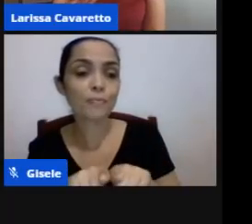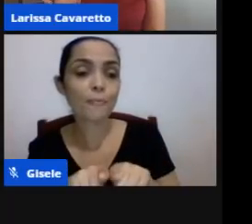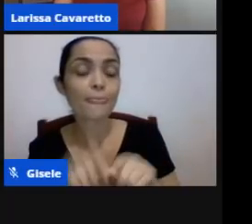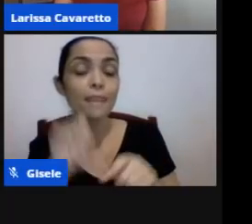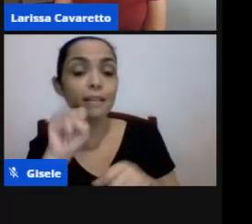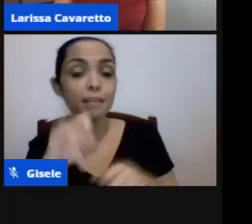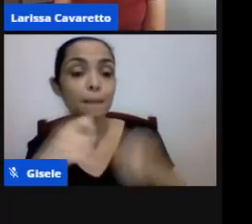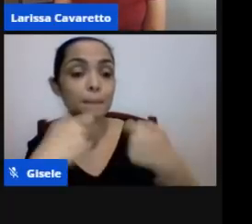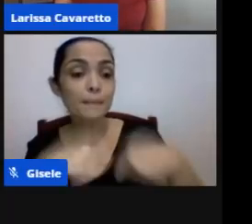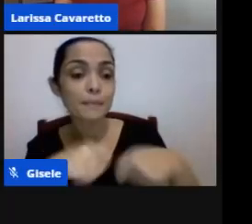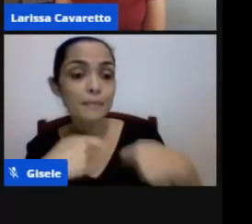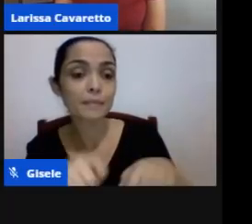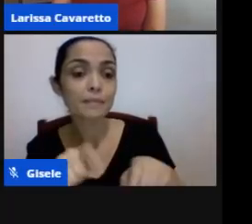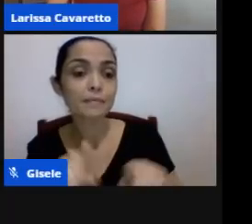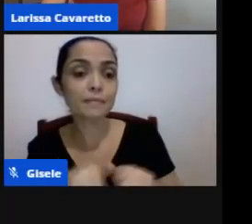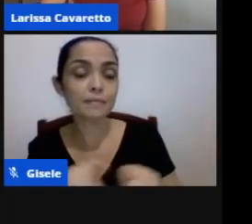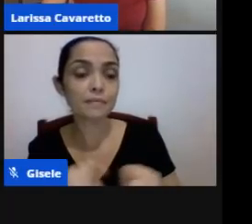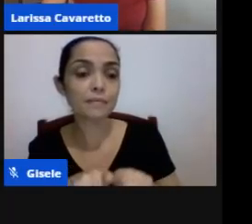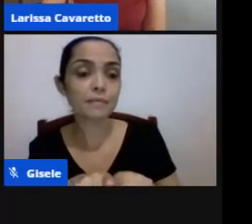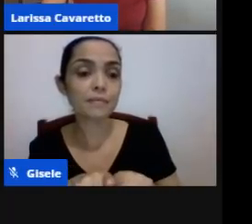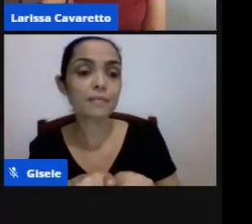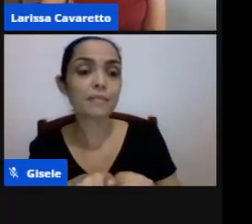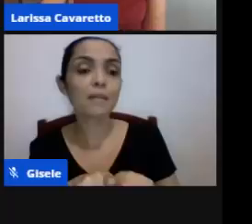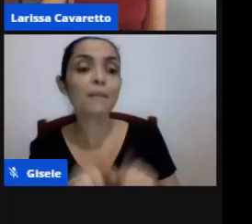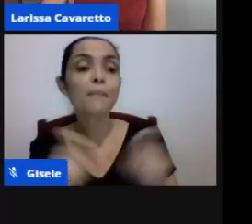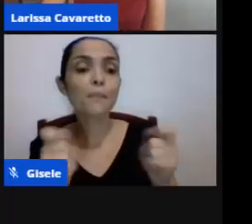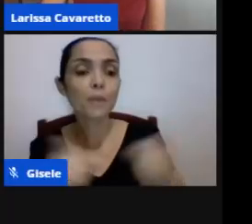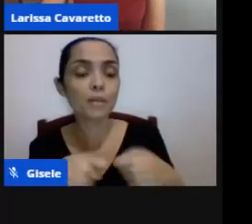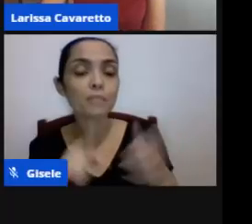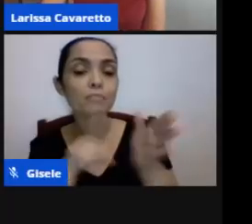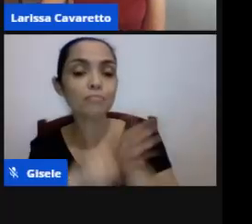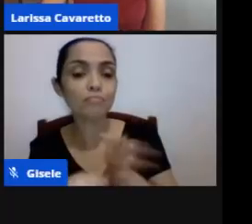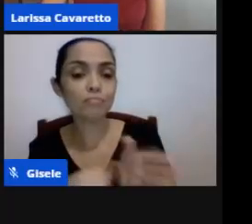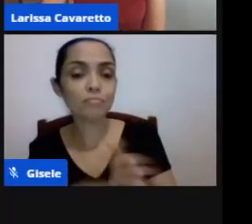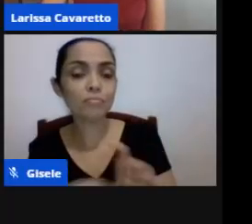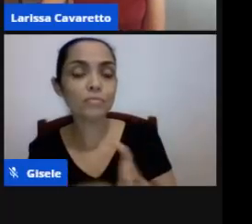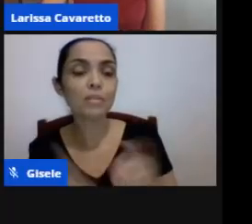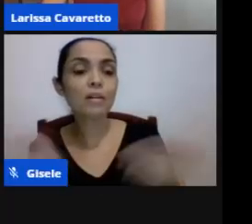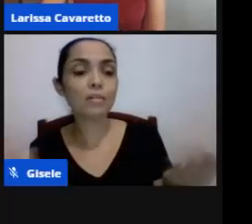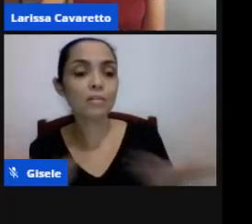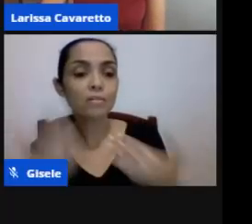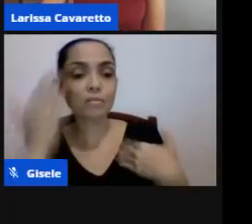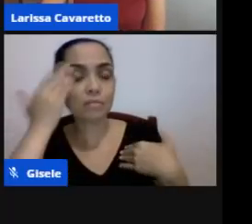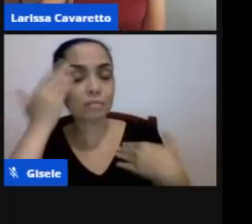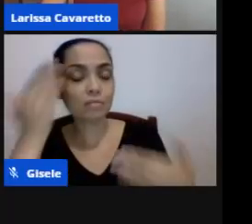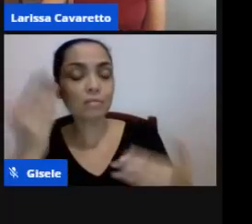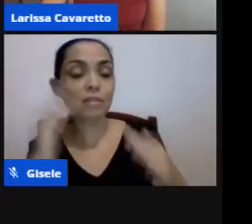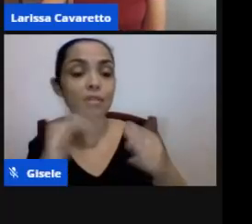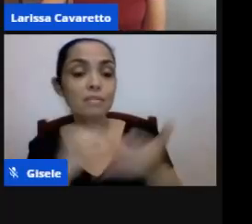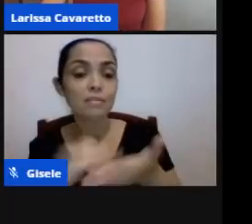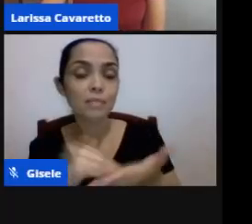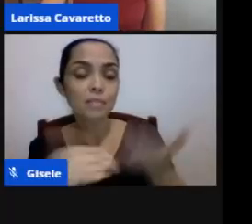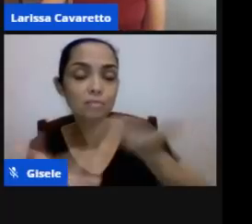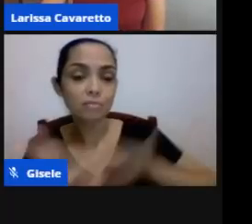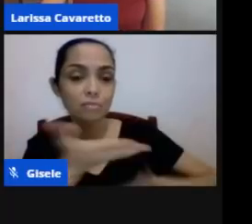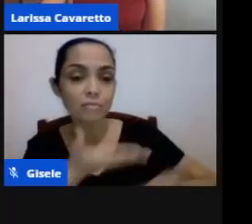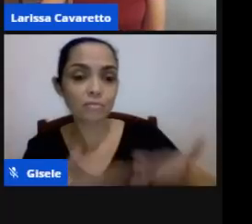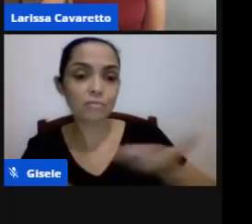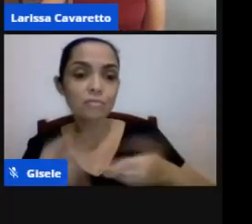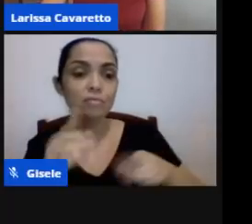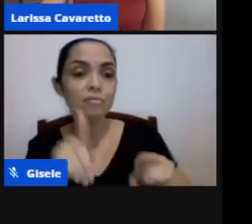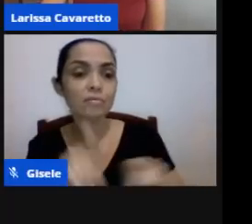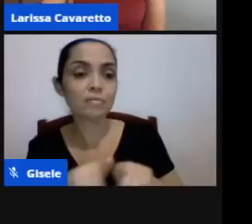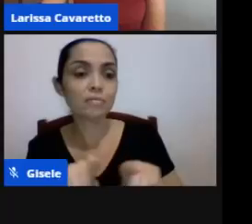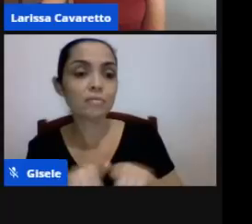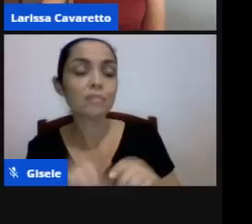precisarem, posteriormente, a gente também está à disposição. Gostaria, então, de agradecer a CEMED pela parceria, que é